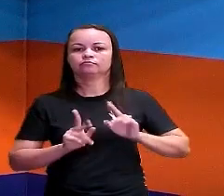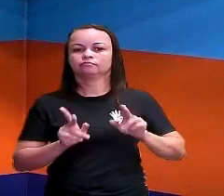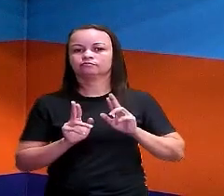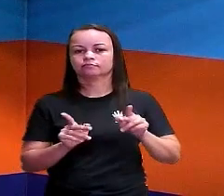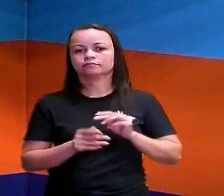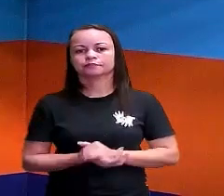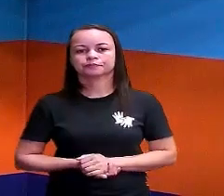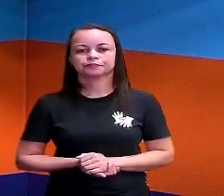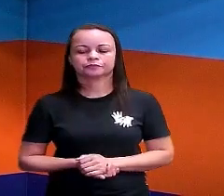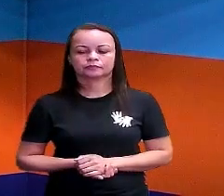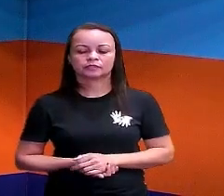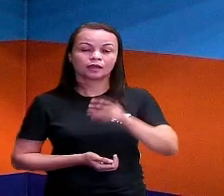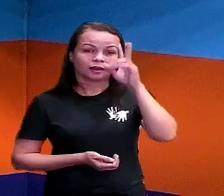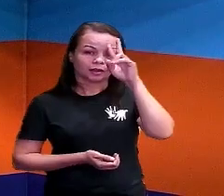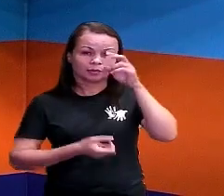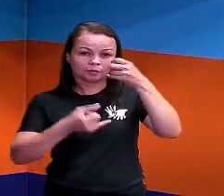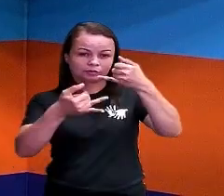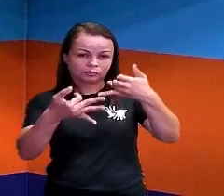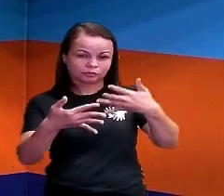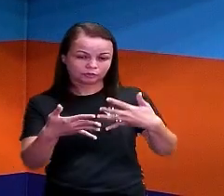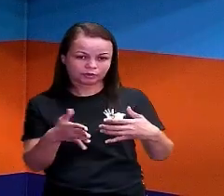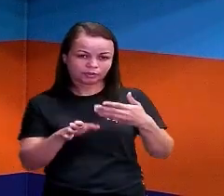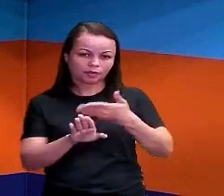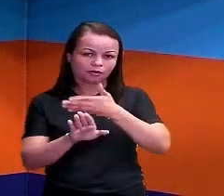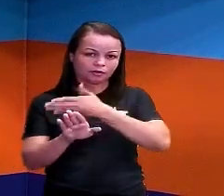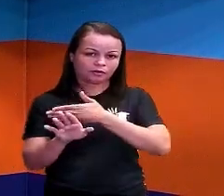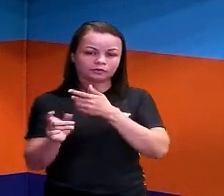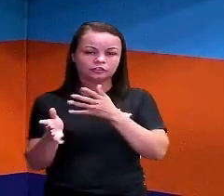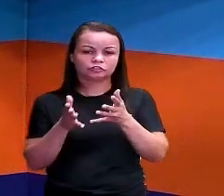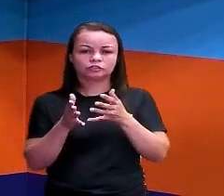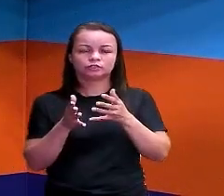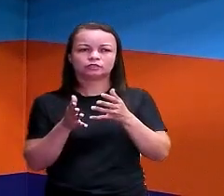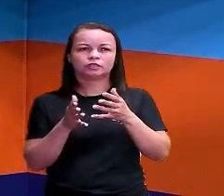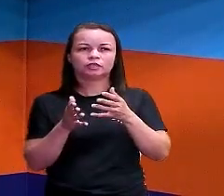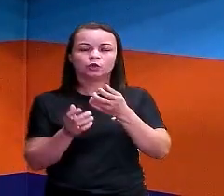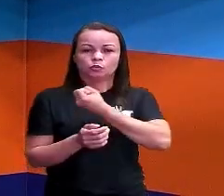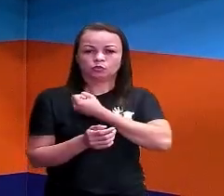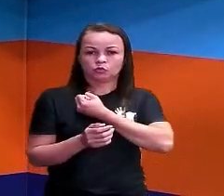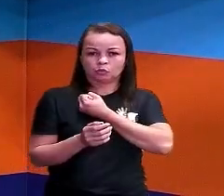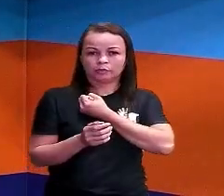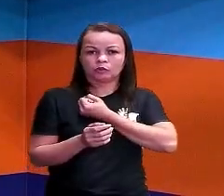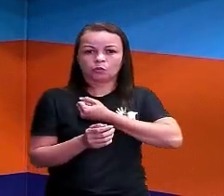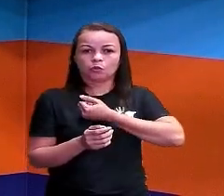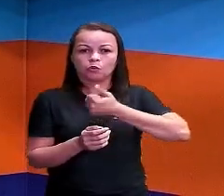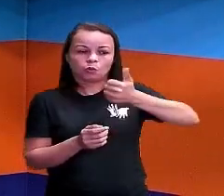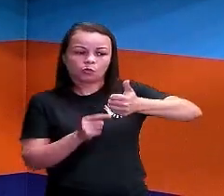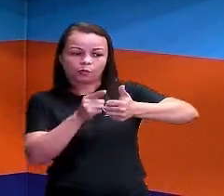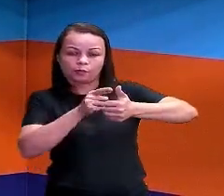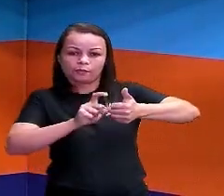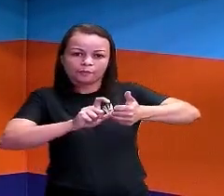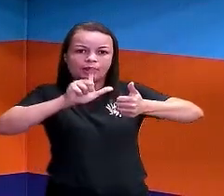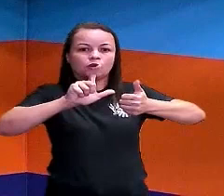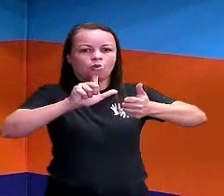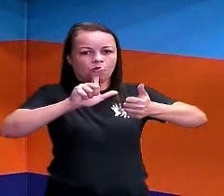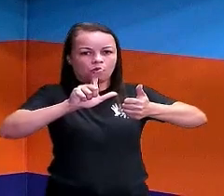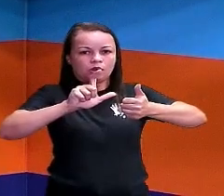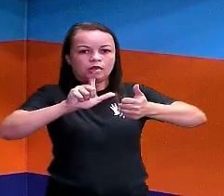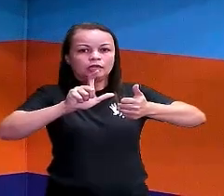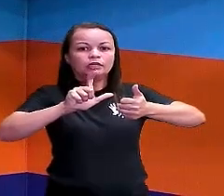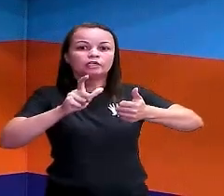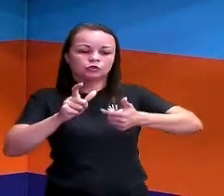que o primeiro número ele precisa ser maior do que o segundo número? Ou seja, né?